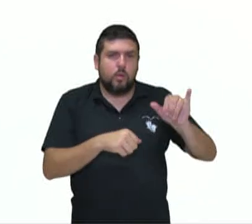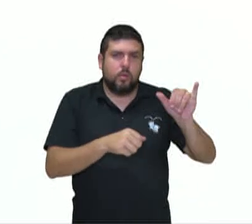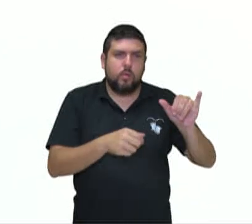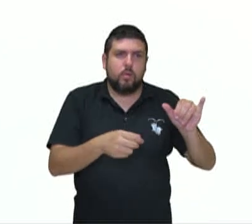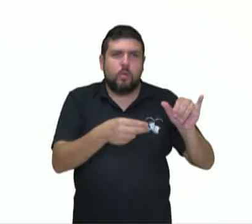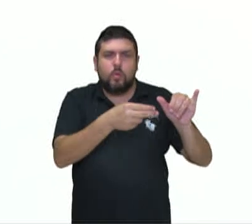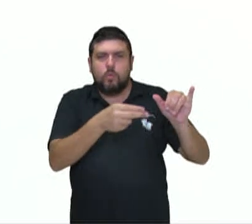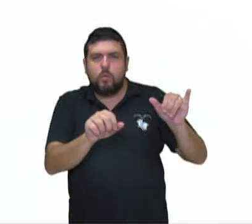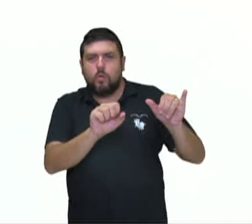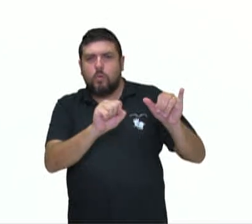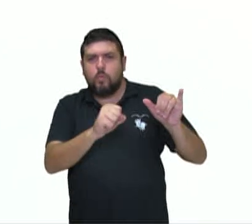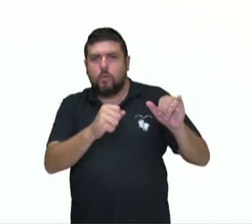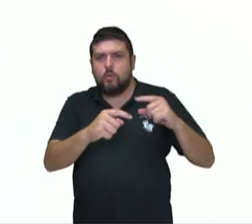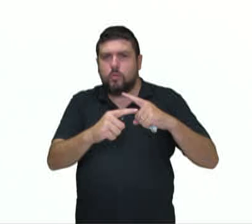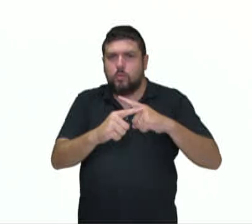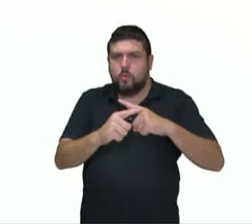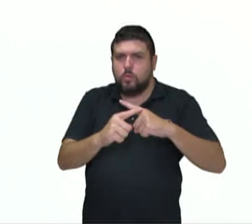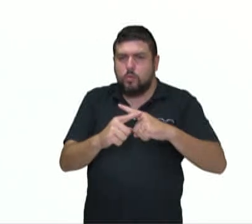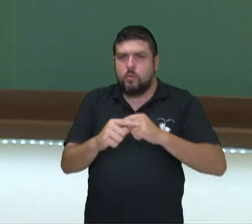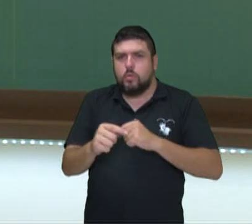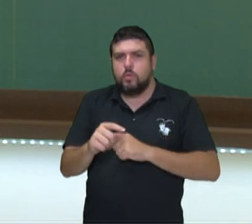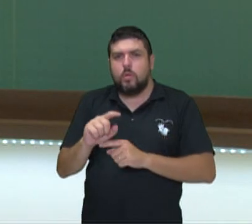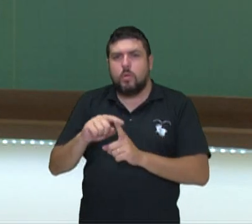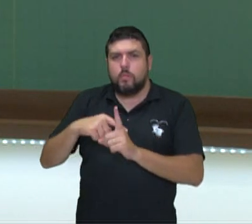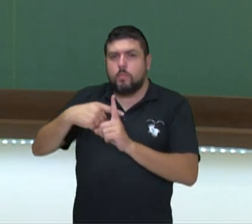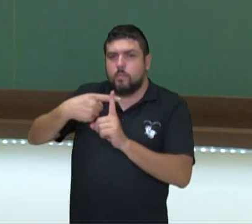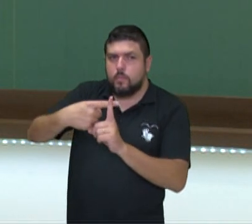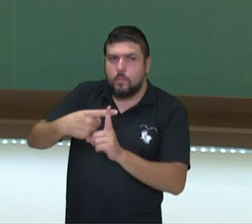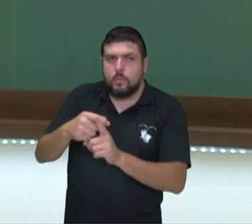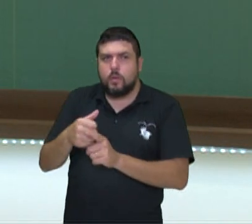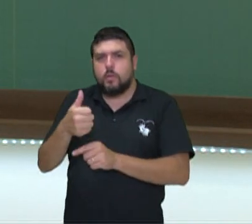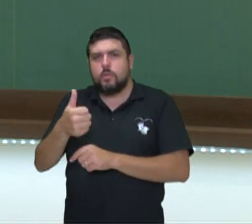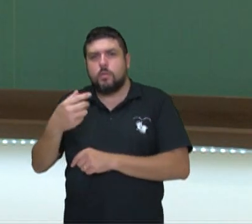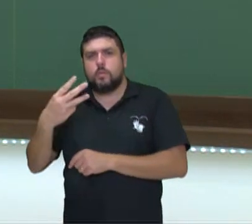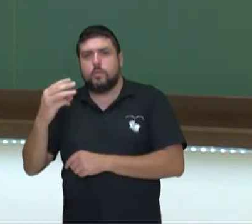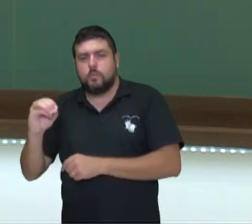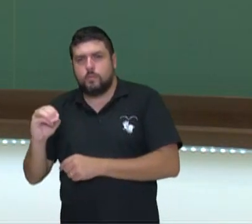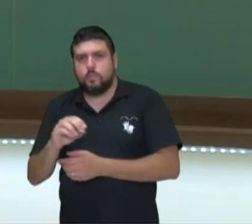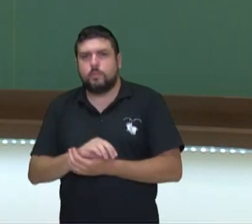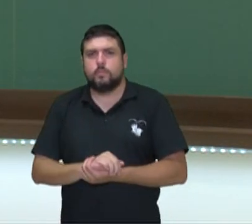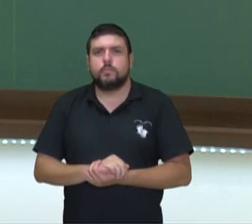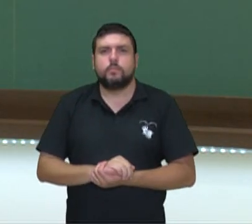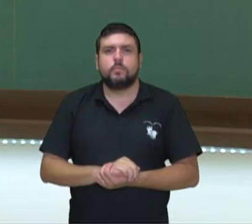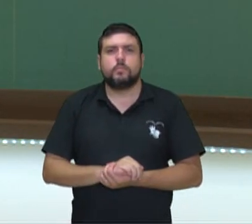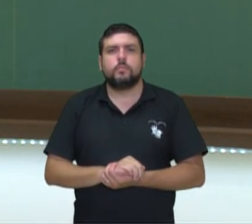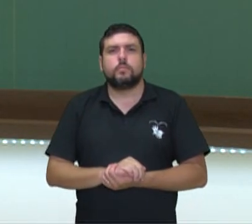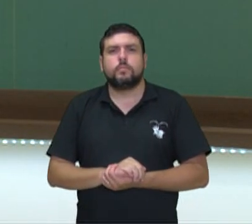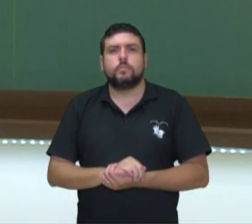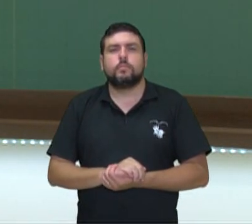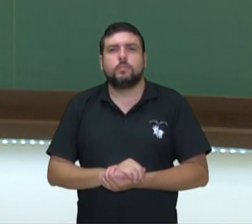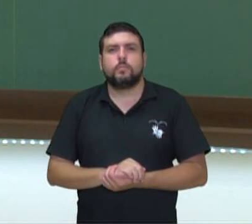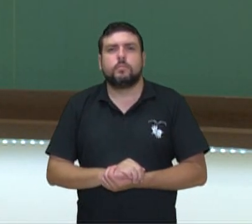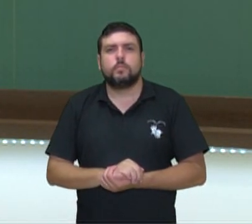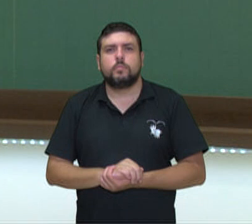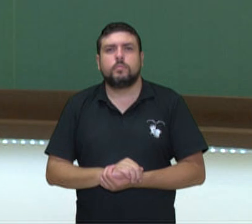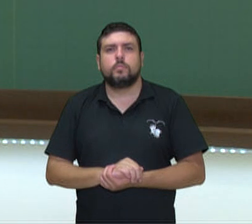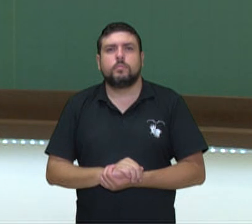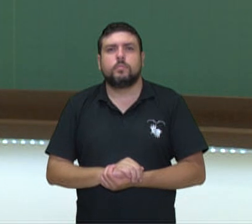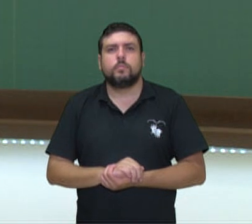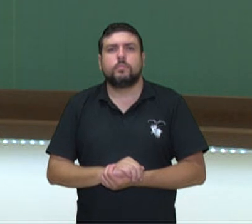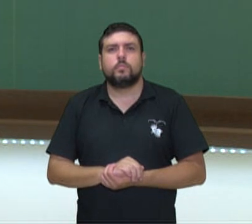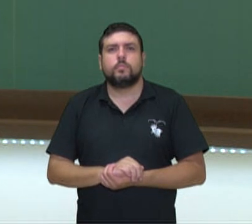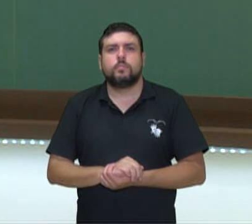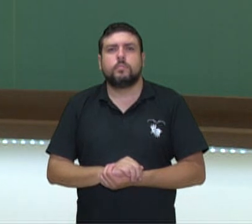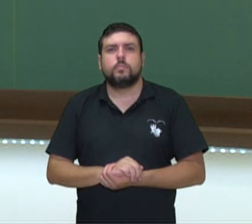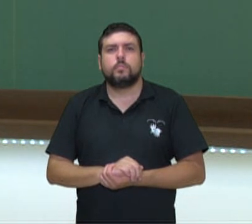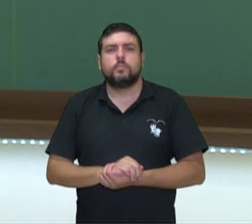x, 8x mais 130. Valores retirados da análise da tabela, tá legal? Praticando